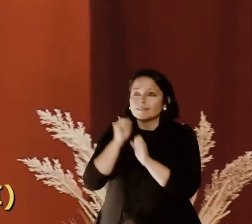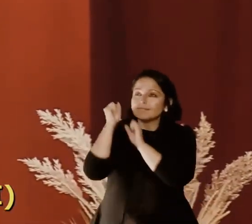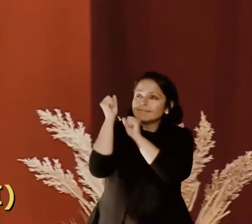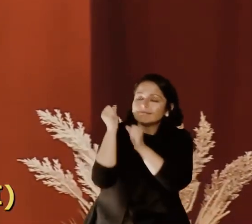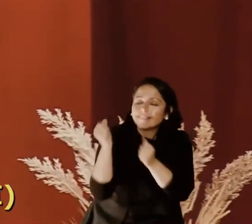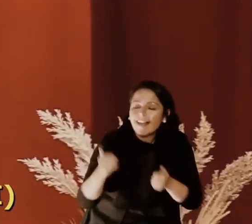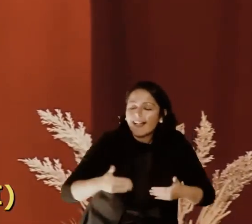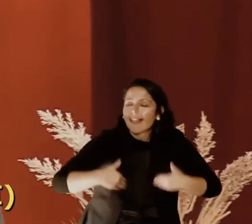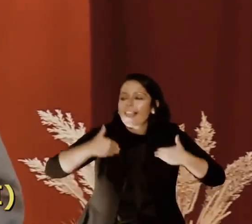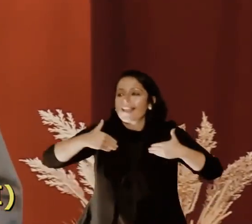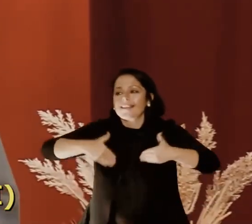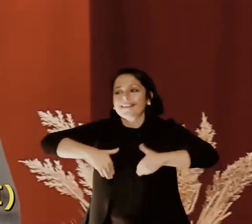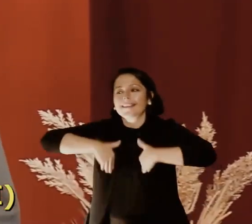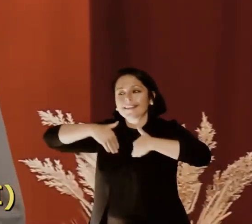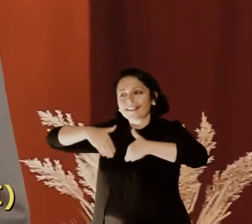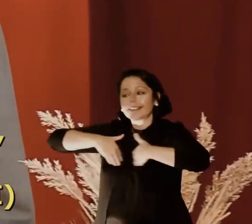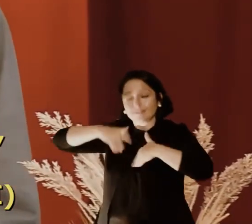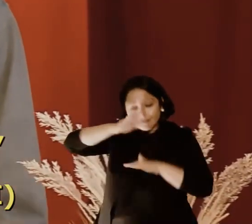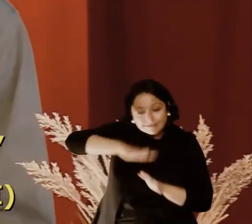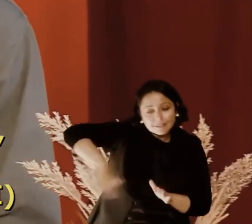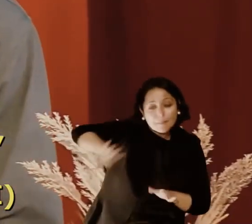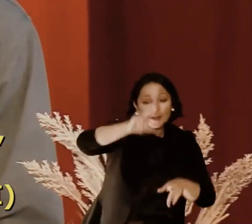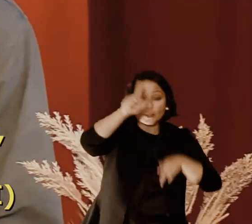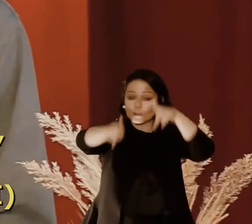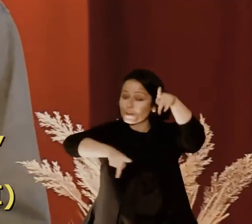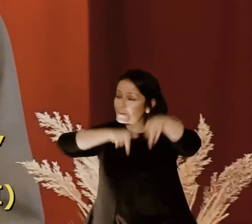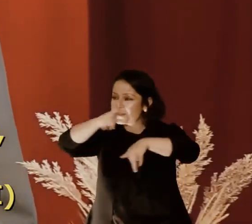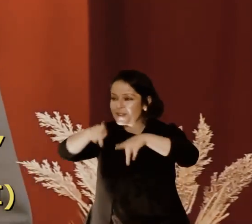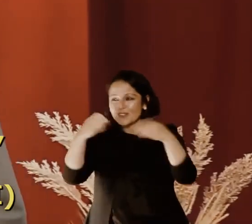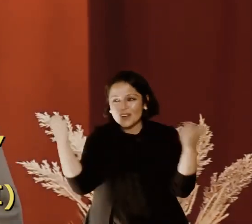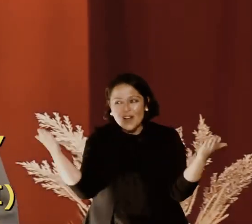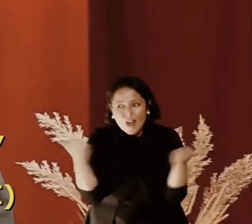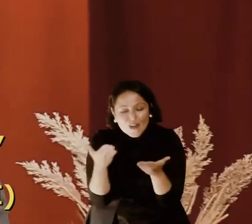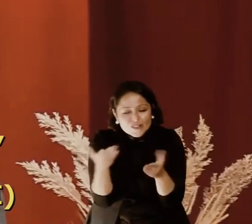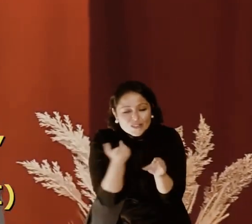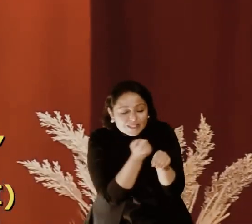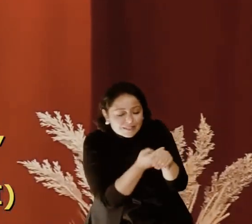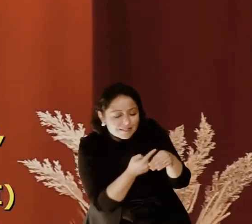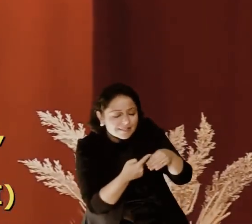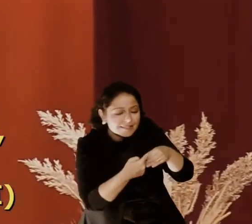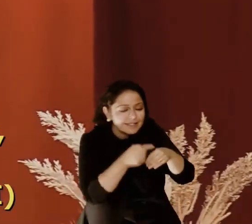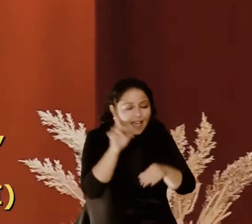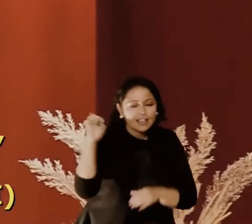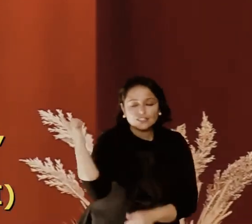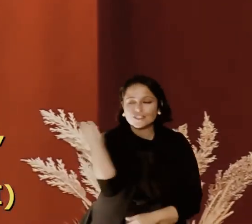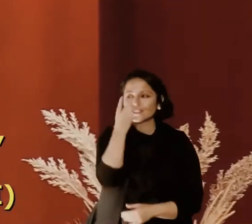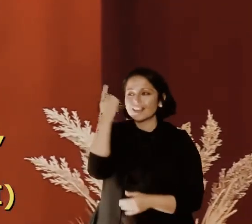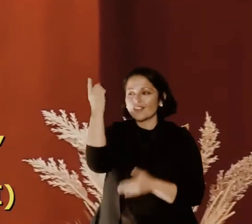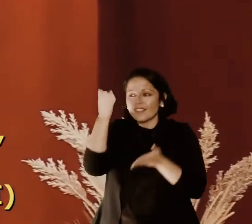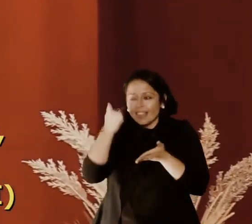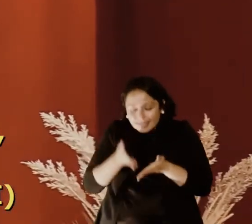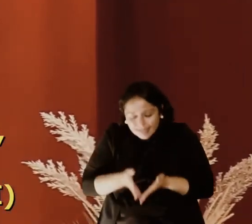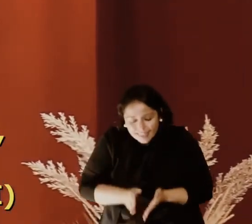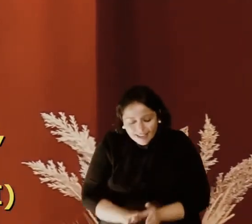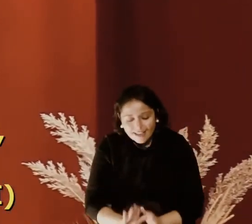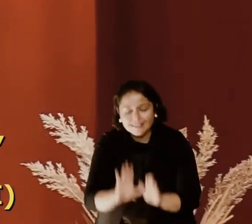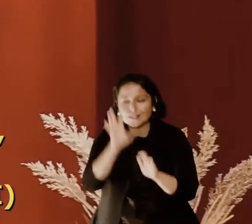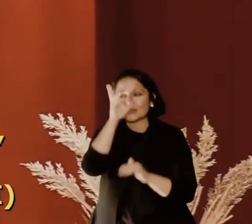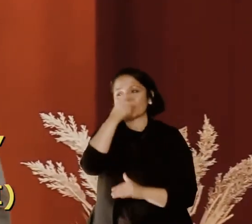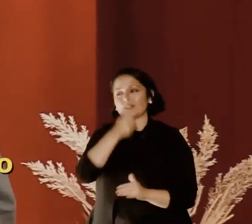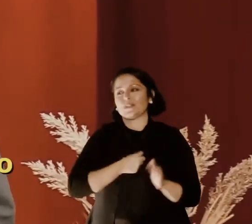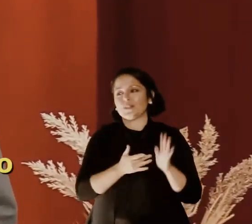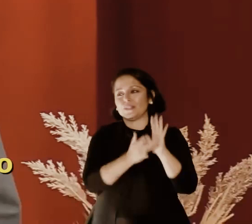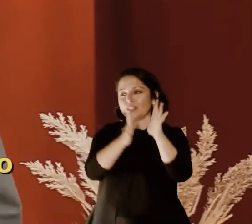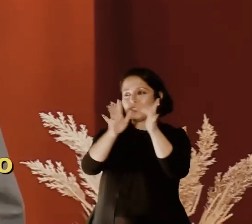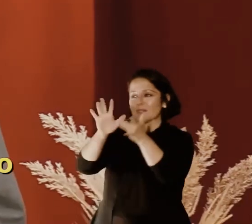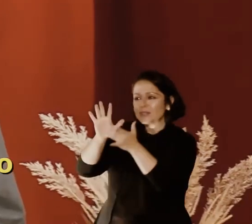grande alegria que são para todo o povo. Hoje, na cidade de Davi, lhes nasceu o Salvador, que é Cristo